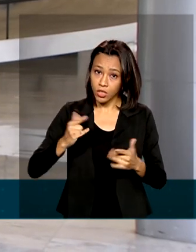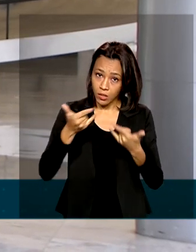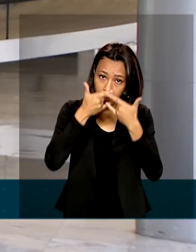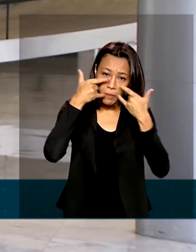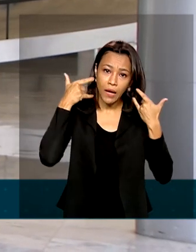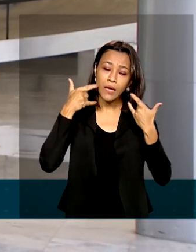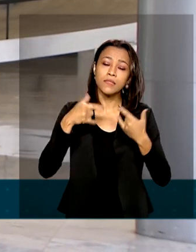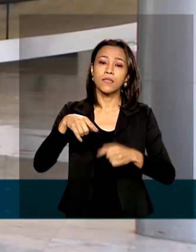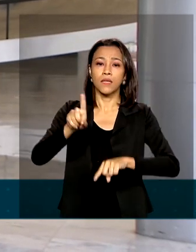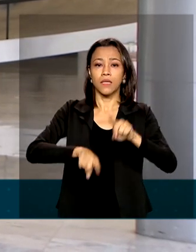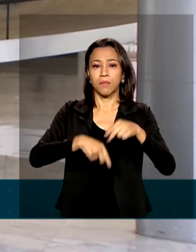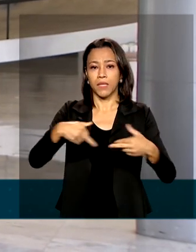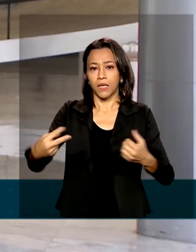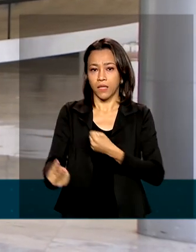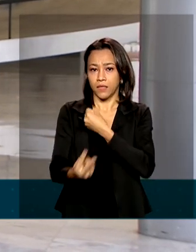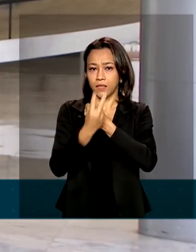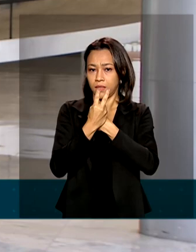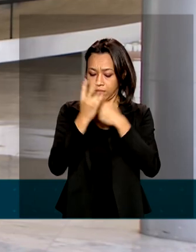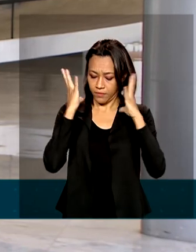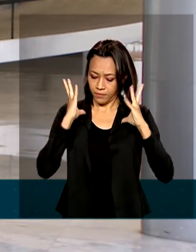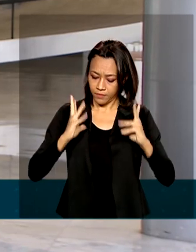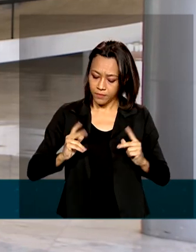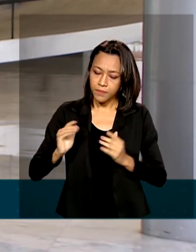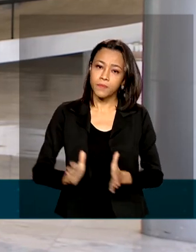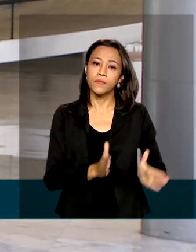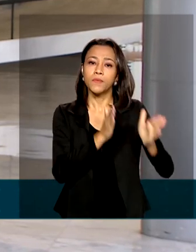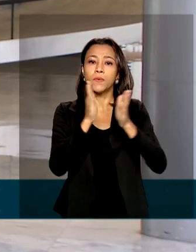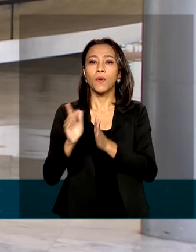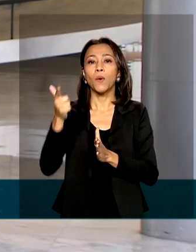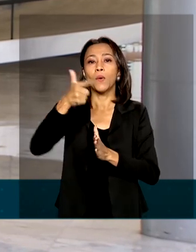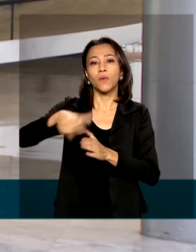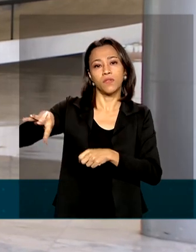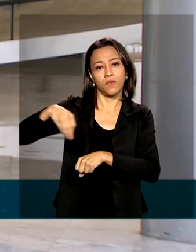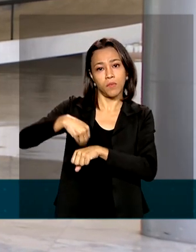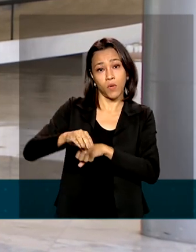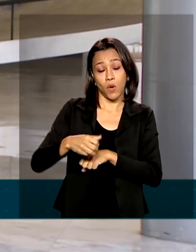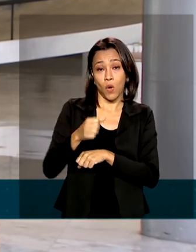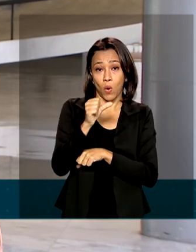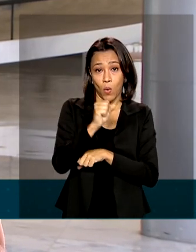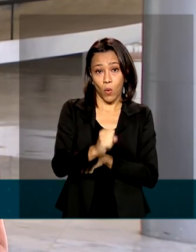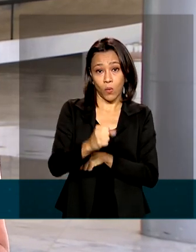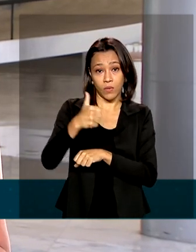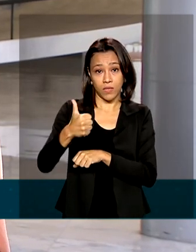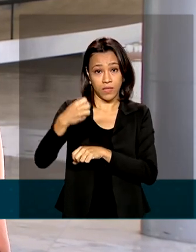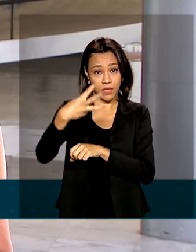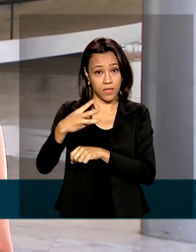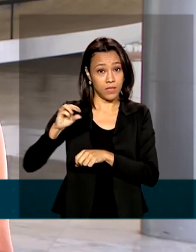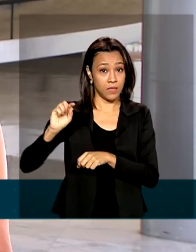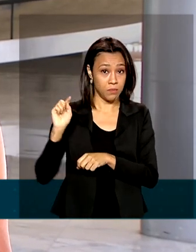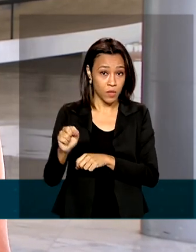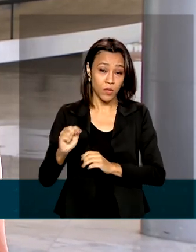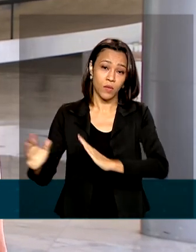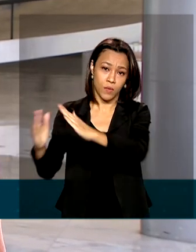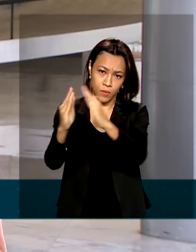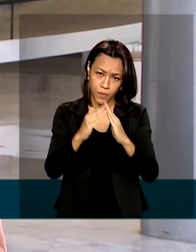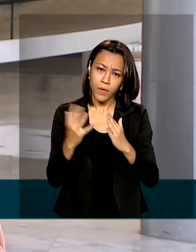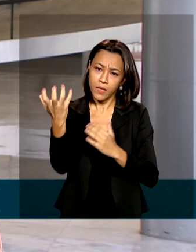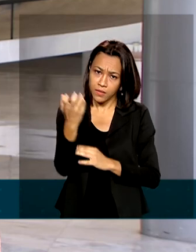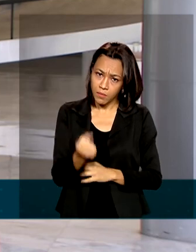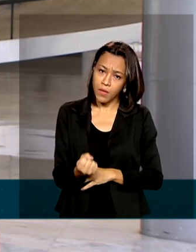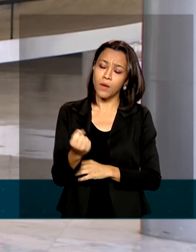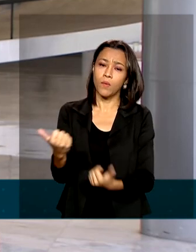itens de higiene. Outro dado é que 813 mil lares receberam o auxílio emergencial.